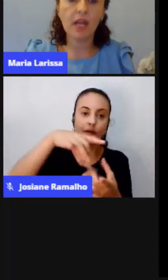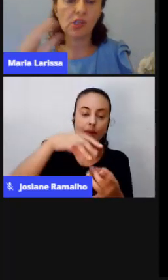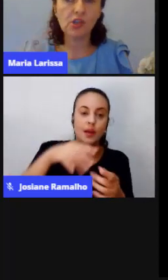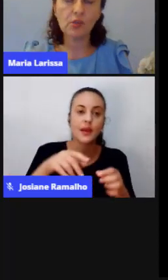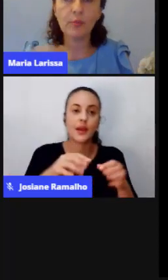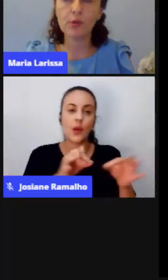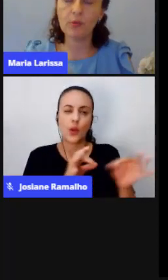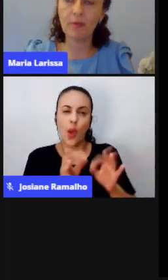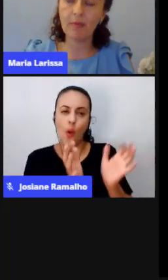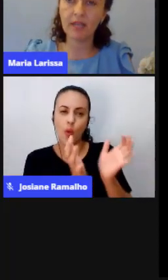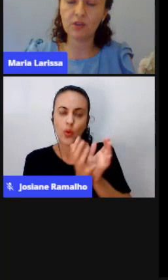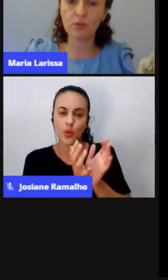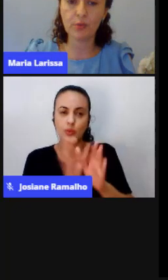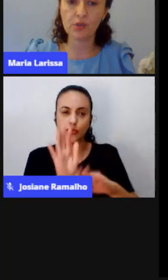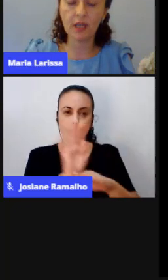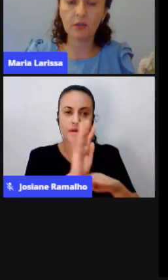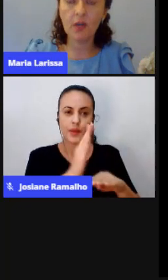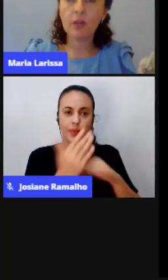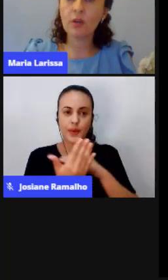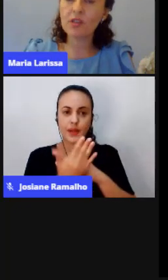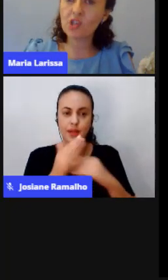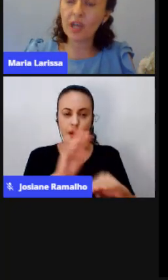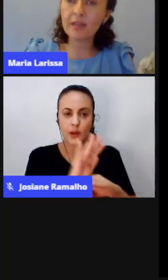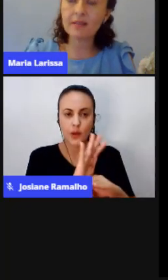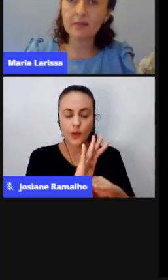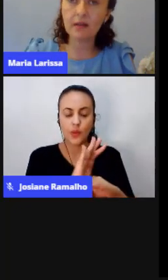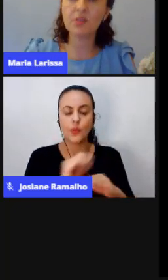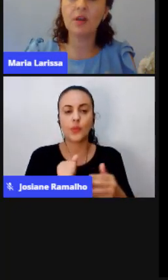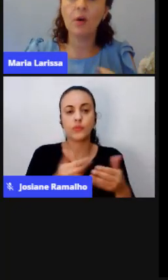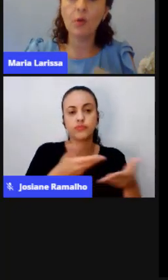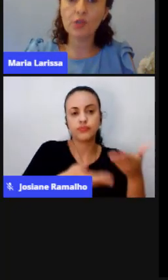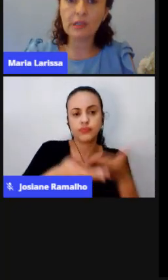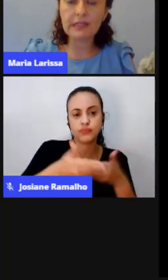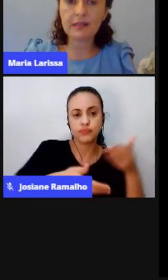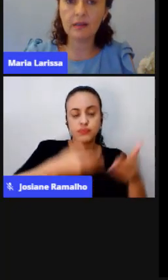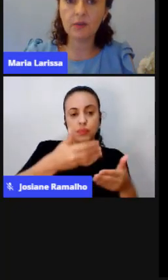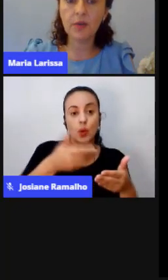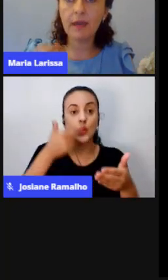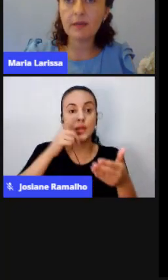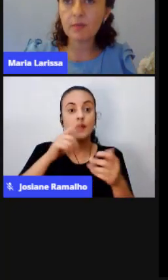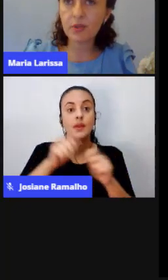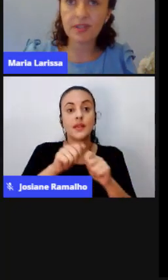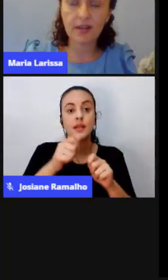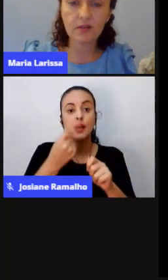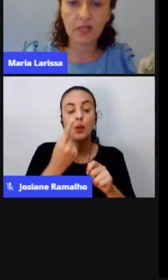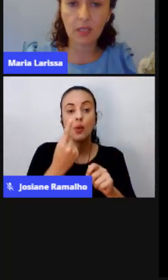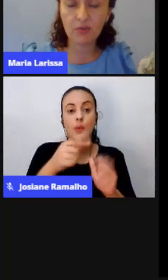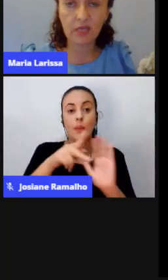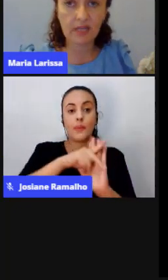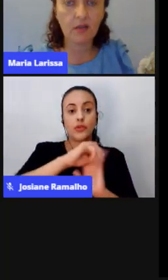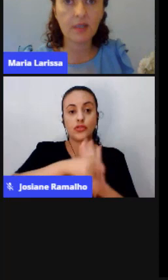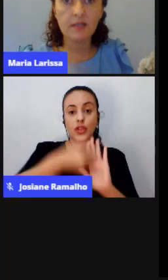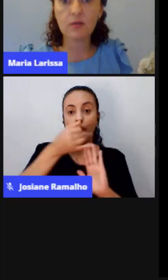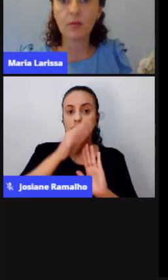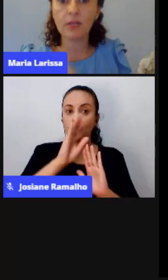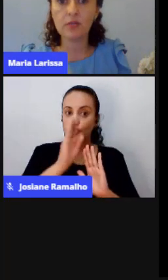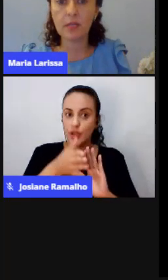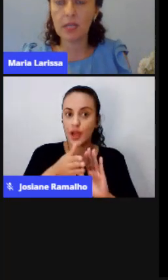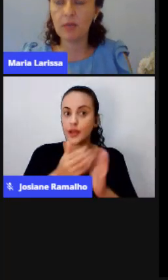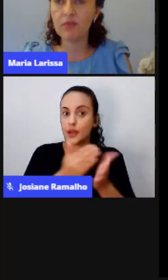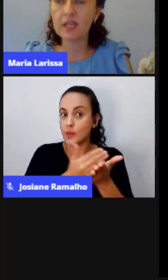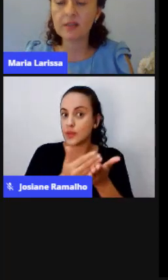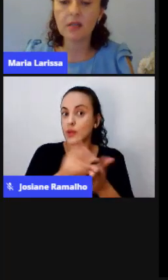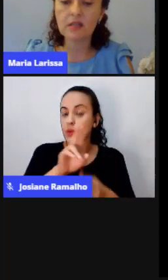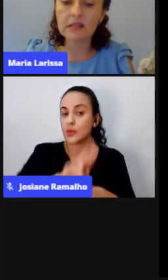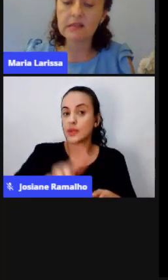aula para atingir uma meta de um projeto, nós já estamos utilizando esse processo da gamificação, esse instrumento